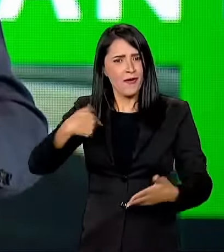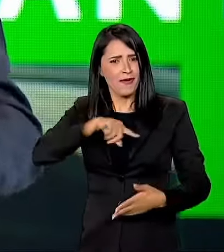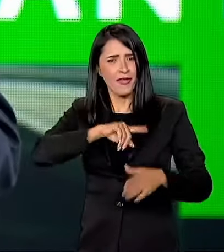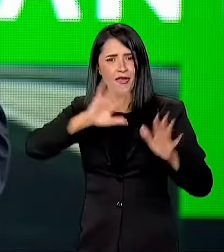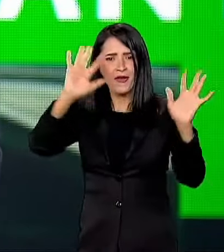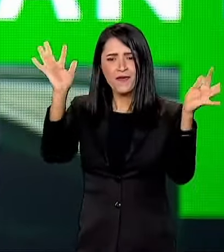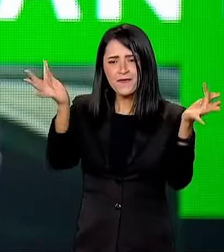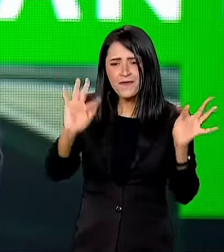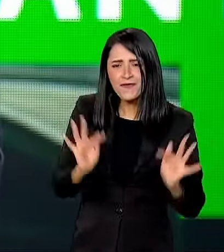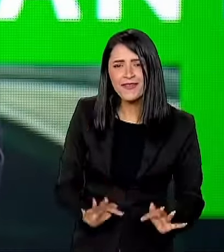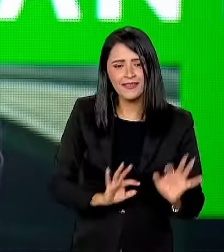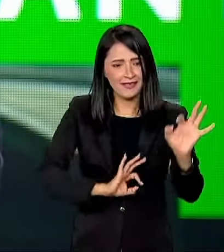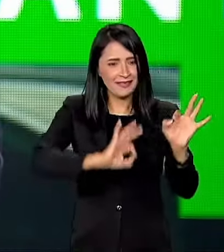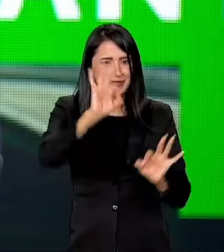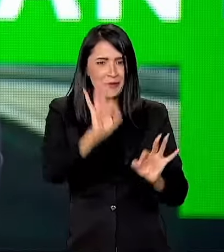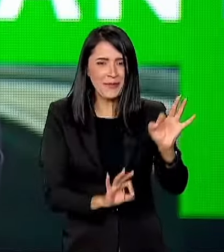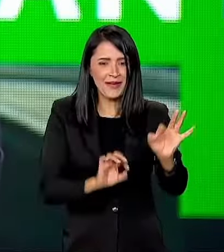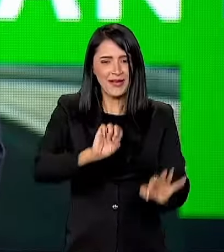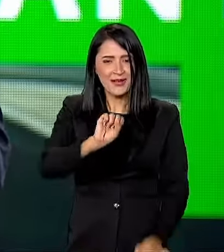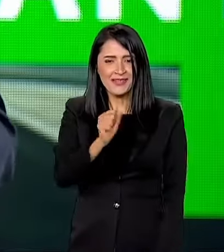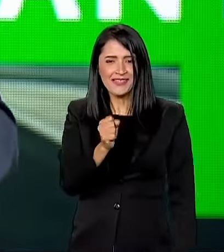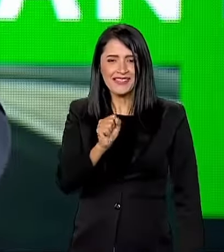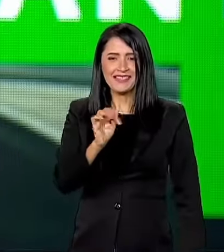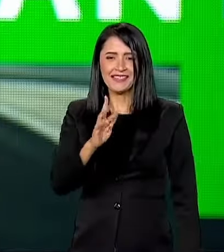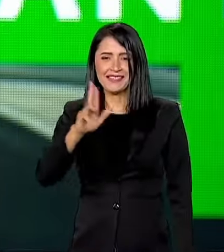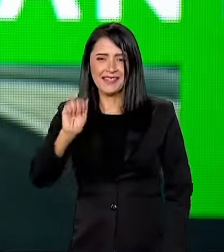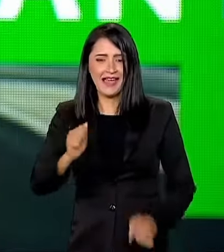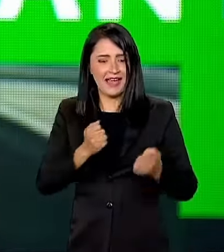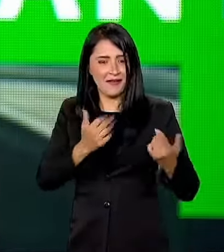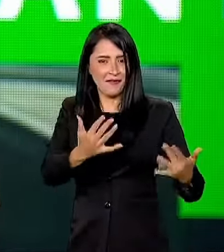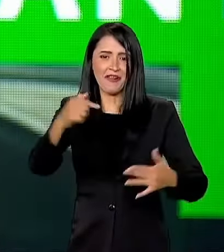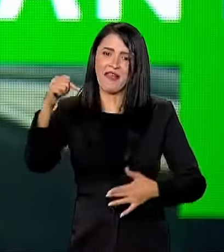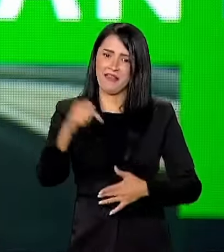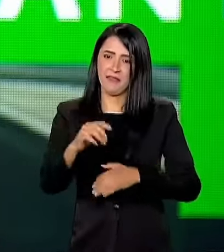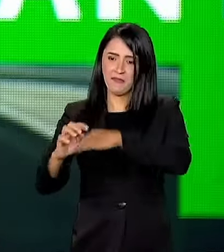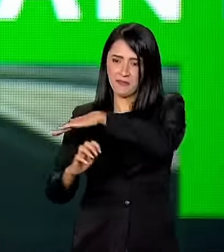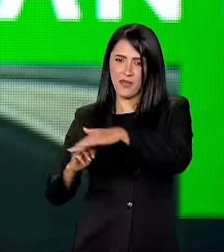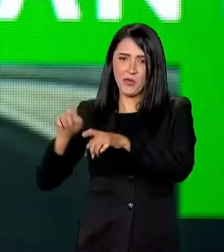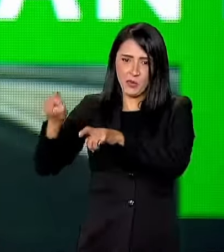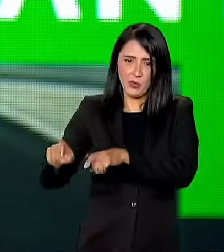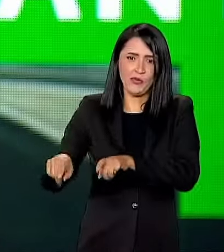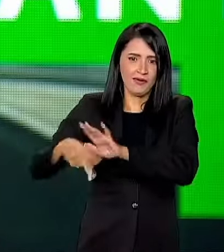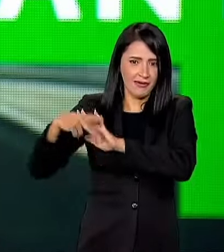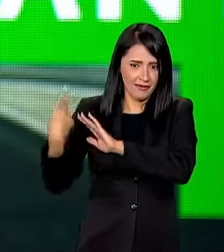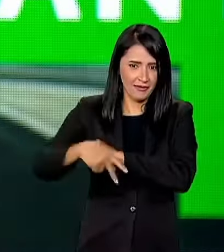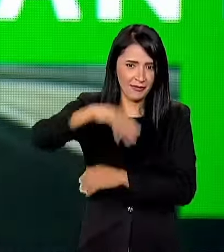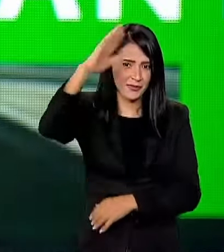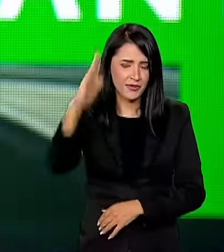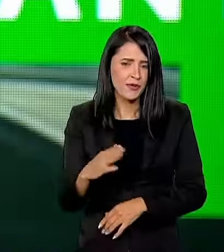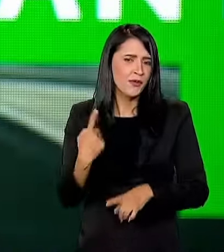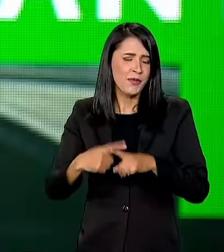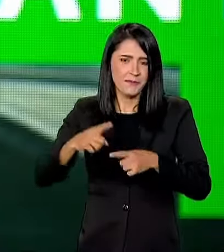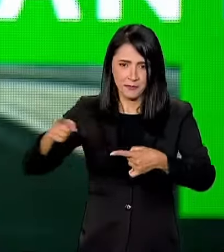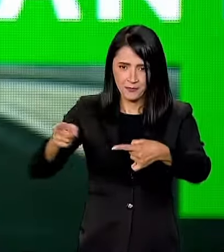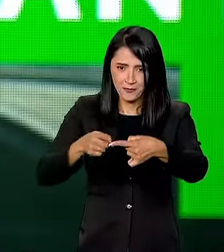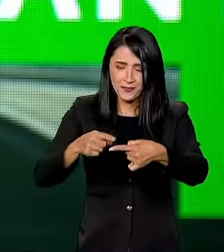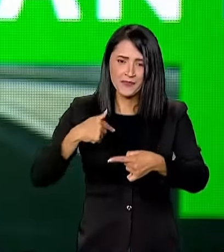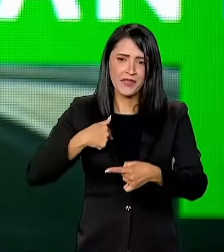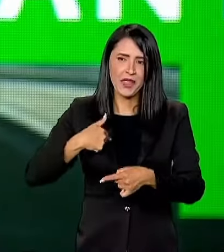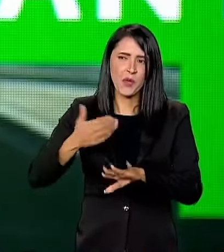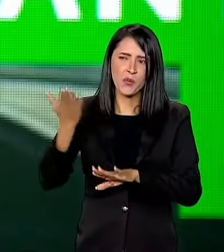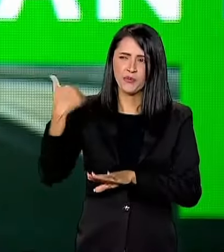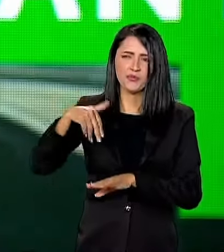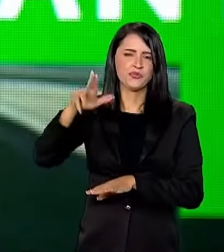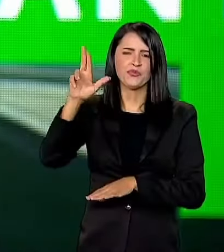plano safra para a agricultura empresarial nesse país. Primeiro, porque, Fábio, eu nunca me